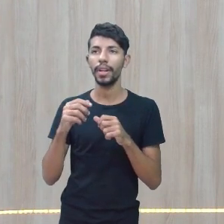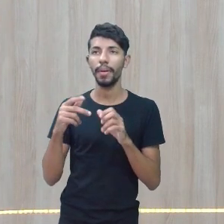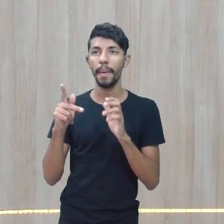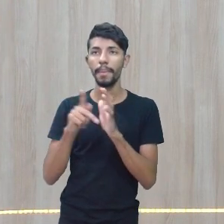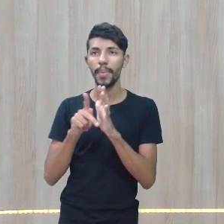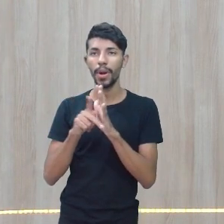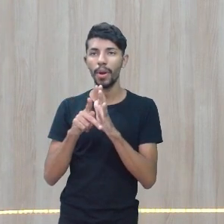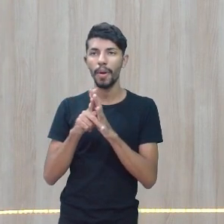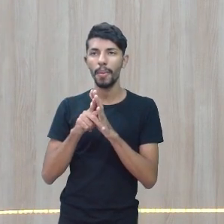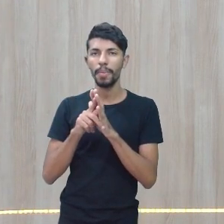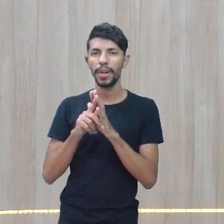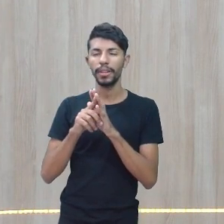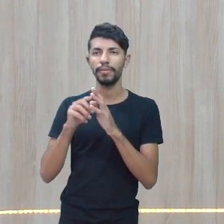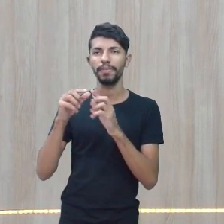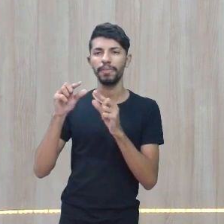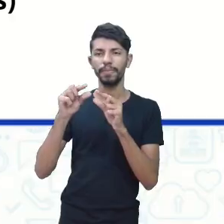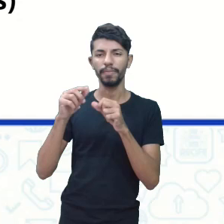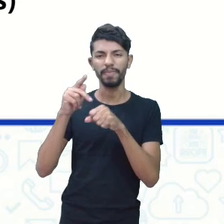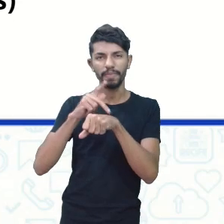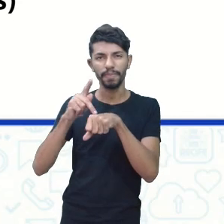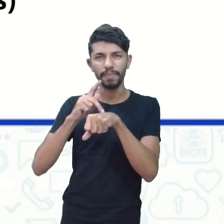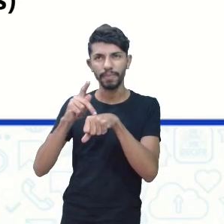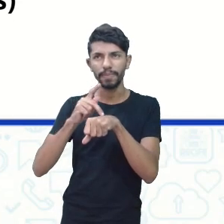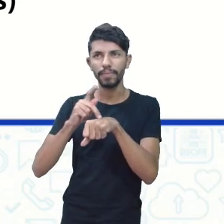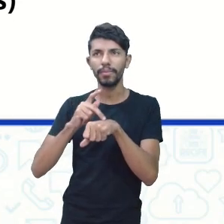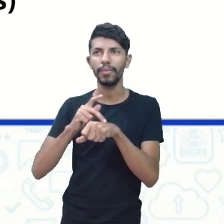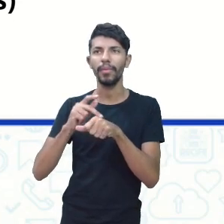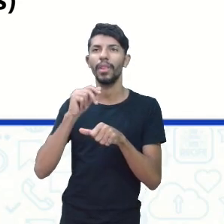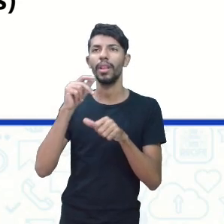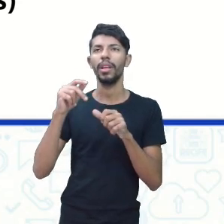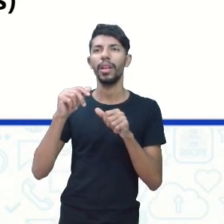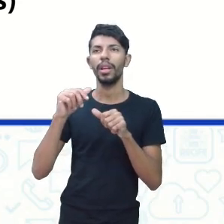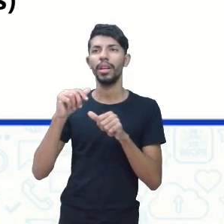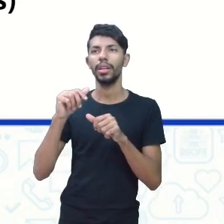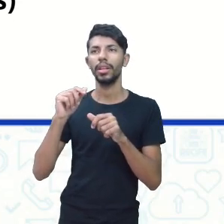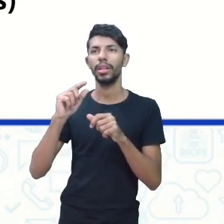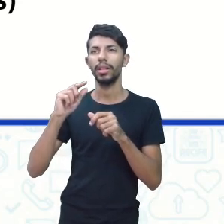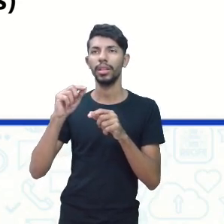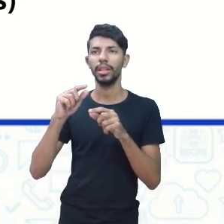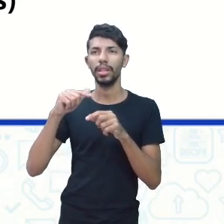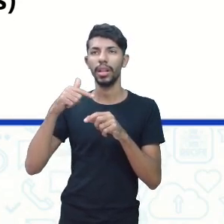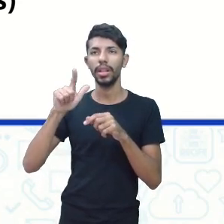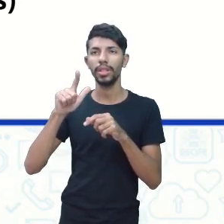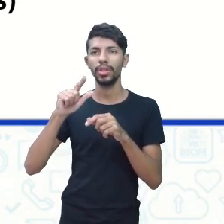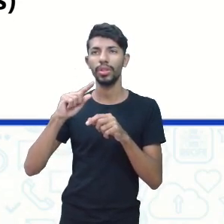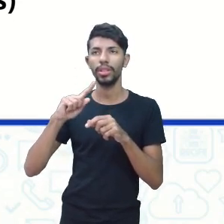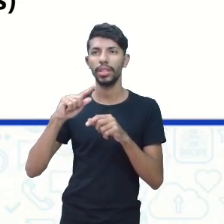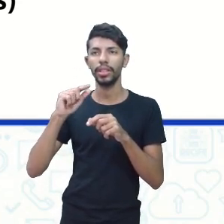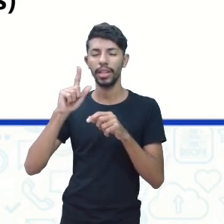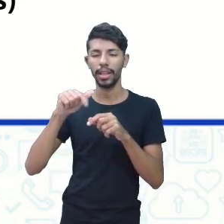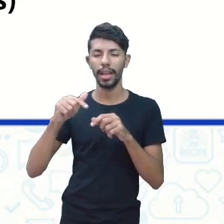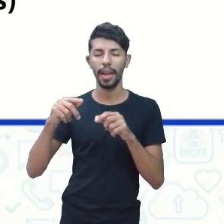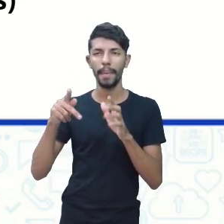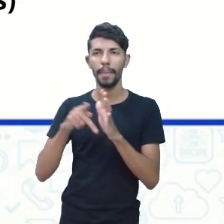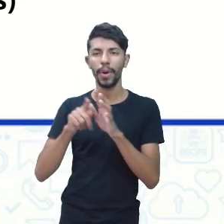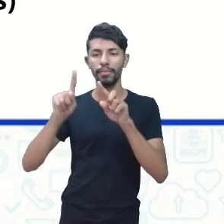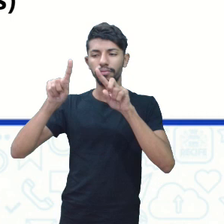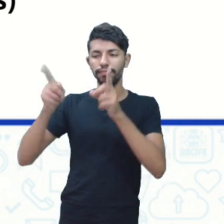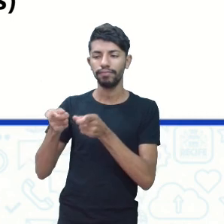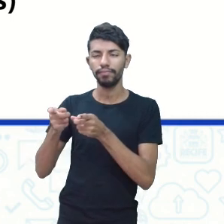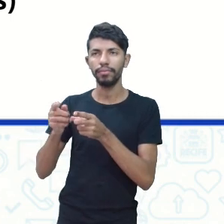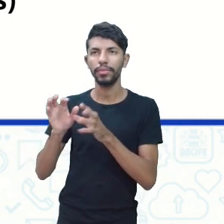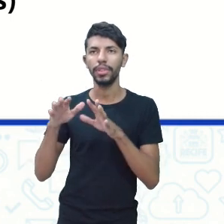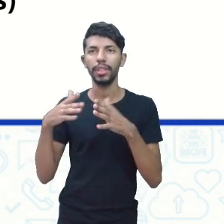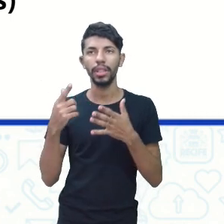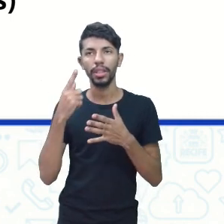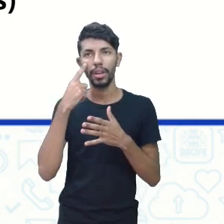negrito pelas que estão entre parênteses. Então, nós temos a primeira frase, que diz assim, a gente não tem ninguém. Você